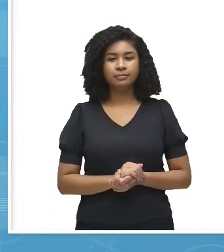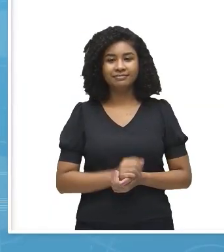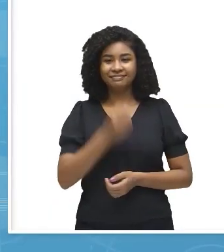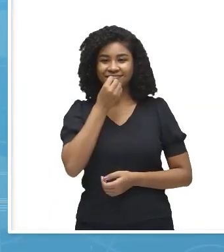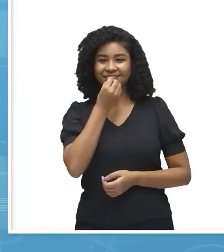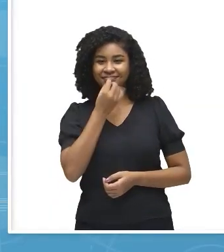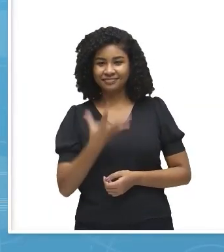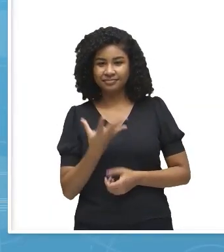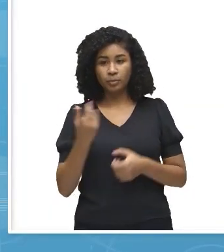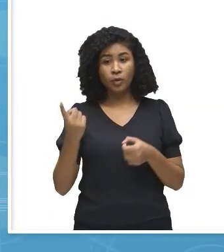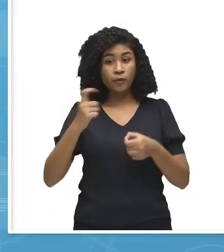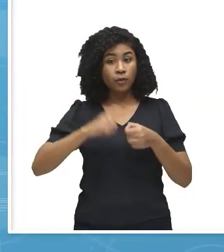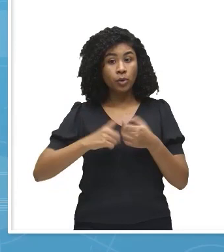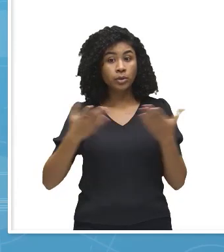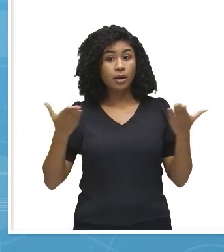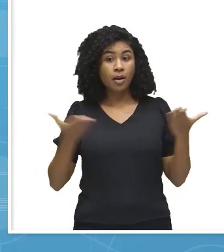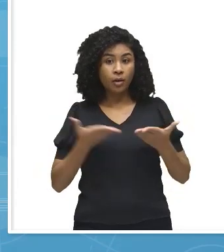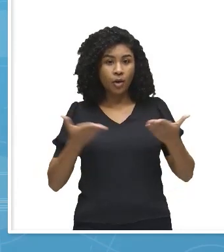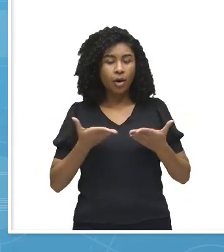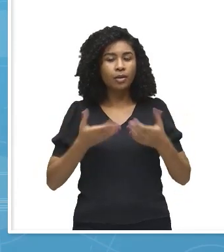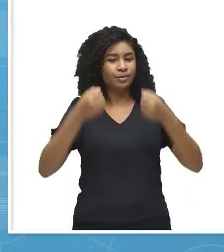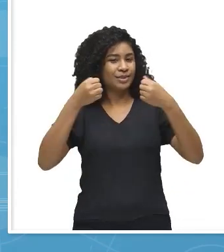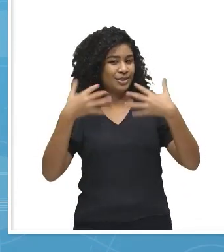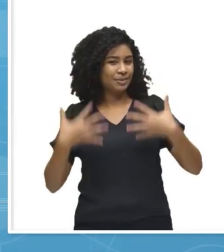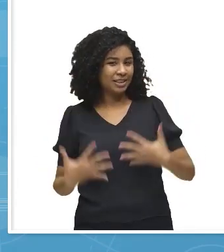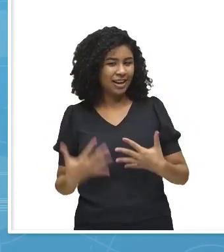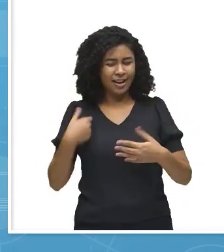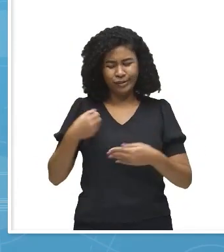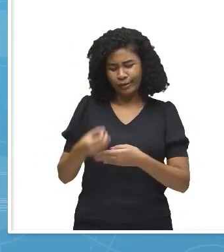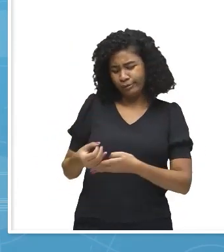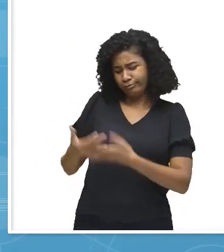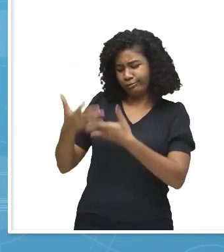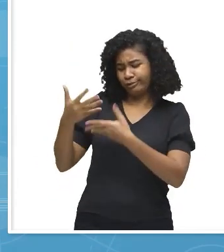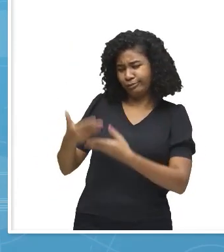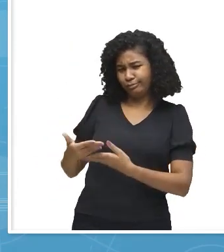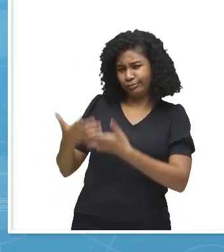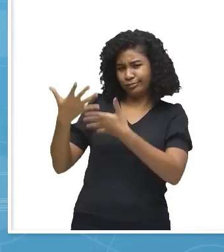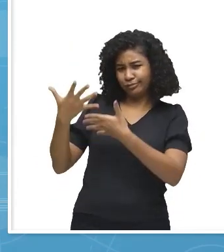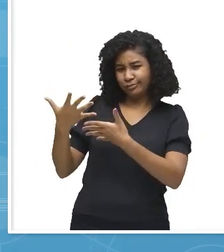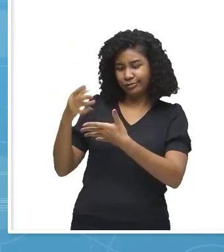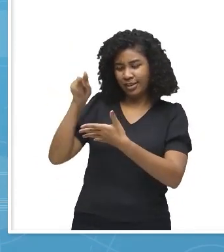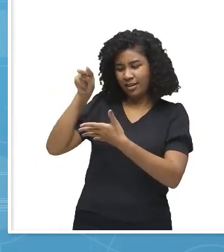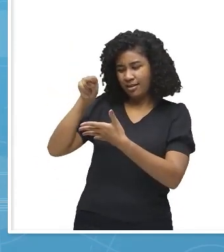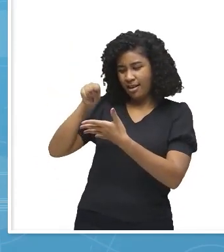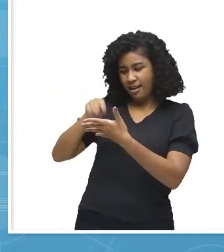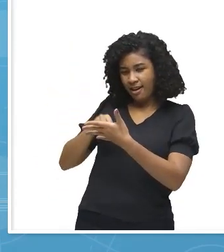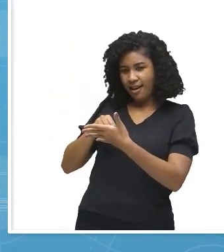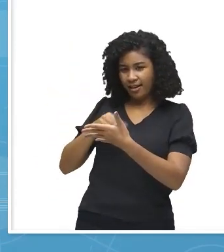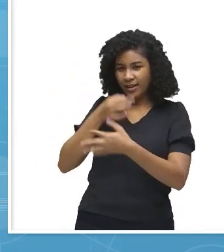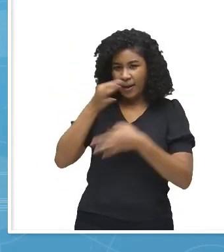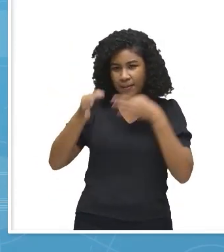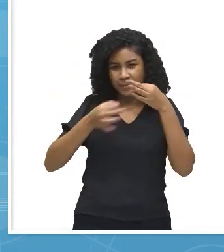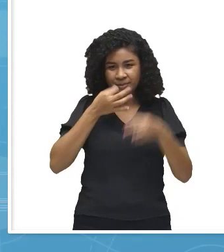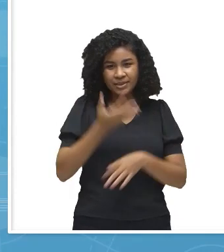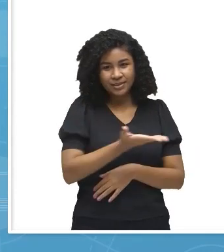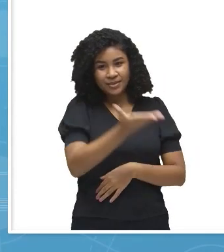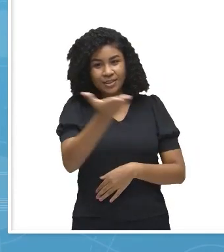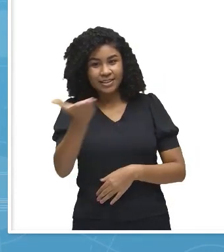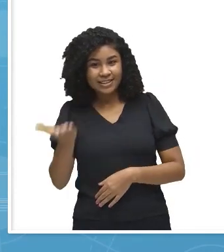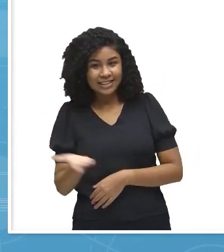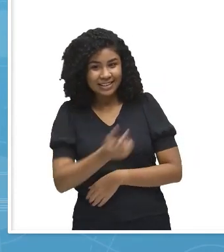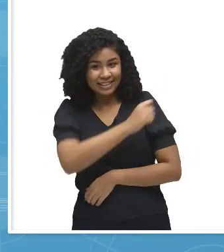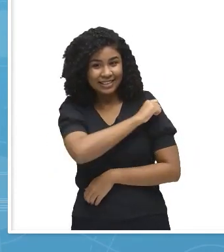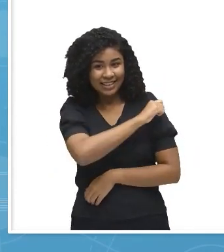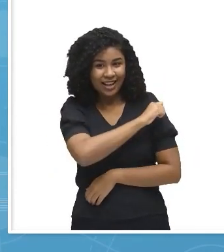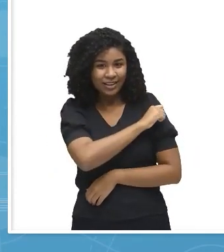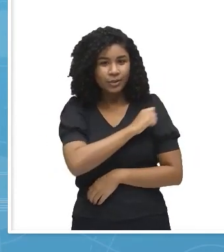Muito bem, estou de volta aí para a gente comentar. Estava aqui olhando, né, um pouco do chat, vendo aí as respostas dos alunos aí